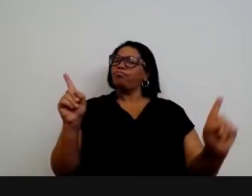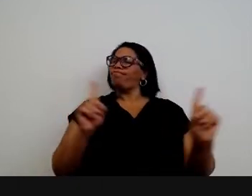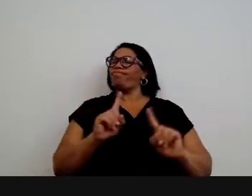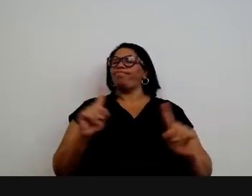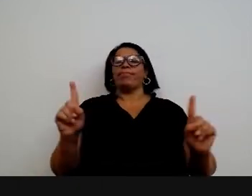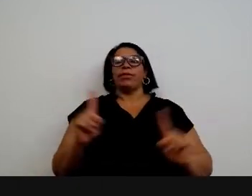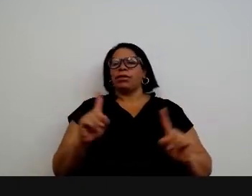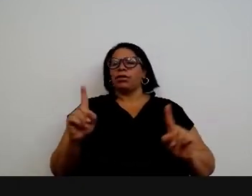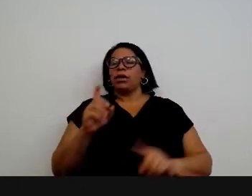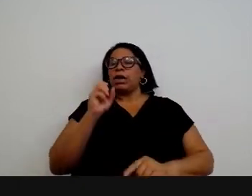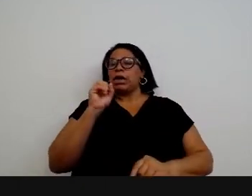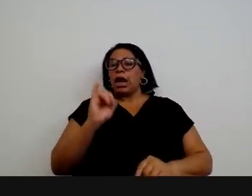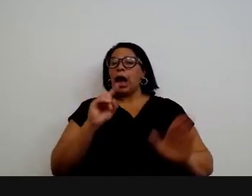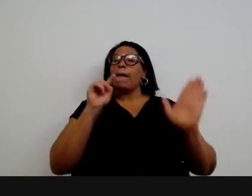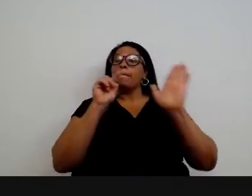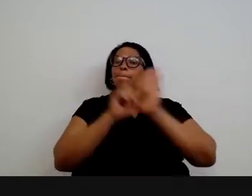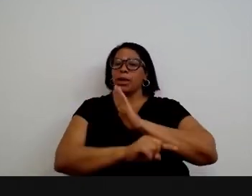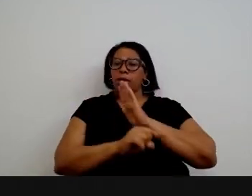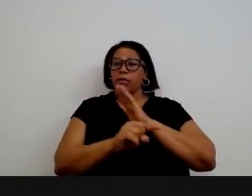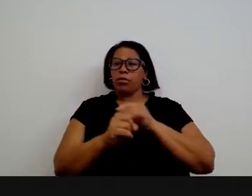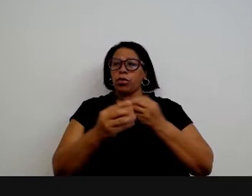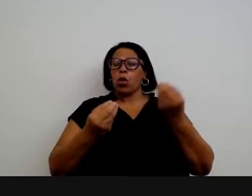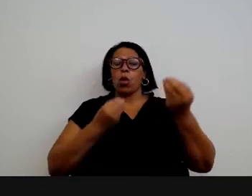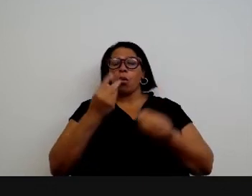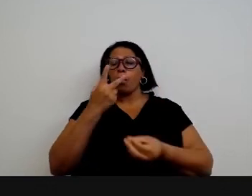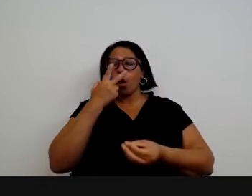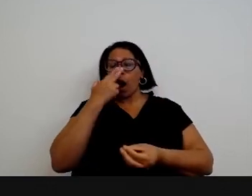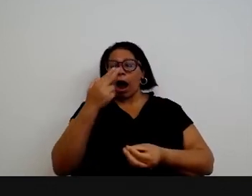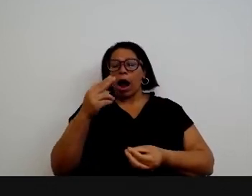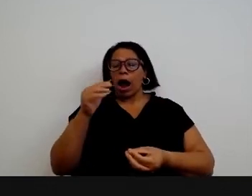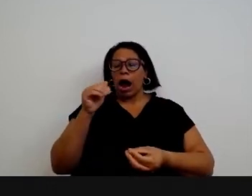E sobre a pergunta do Alisson,